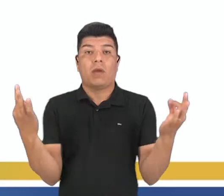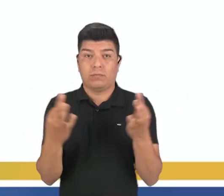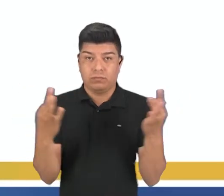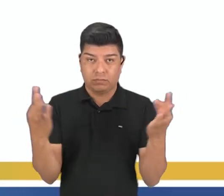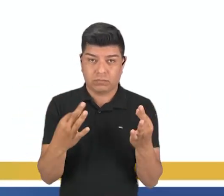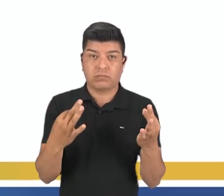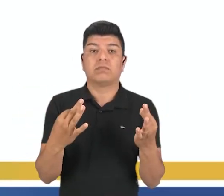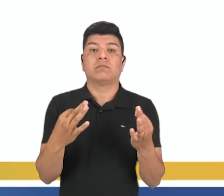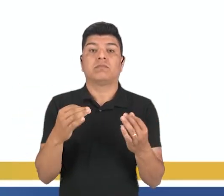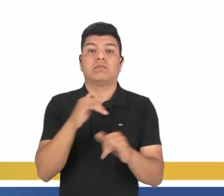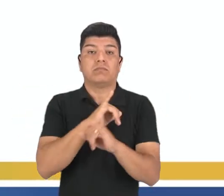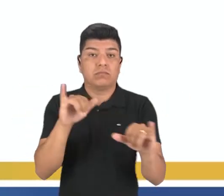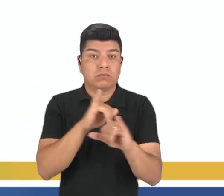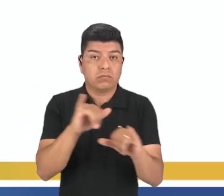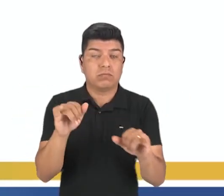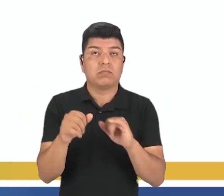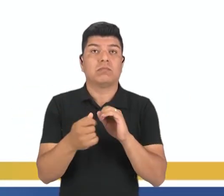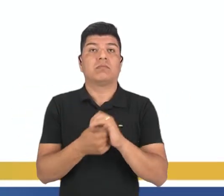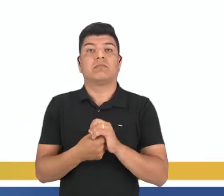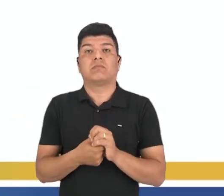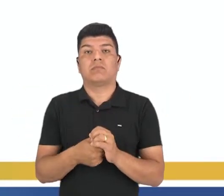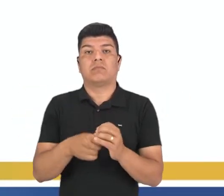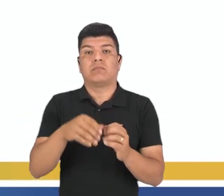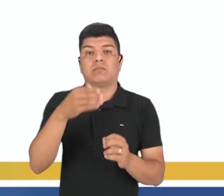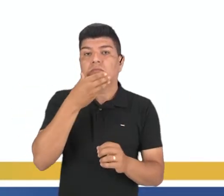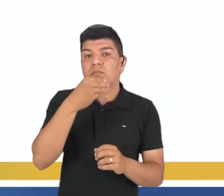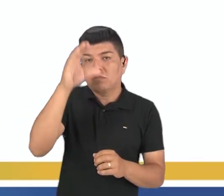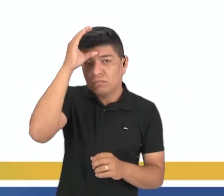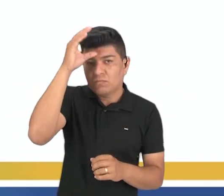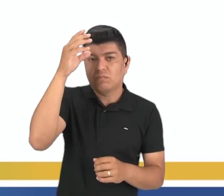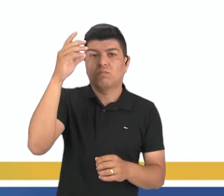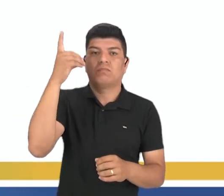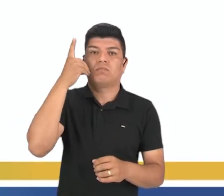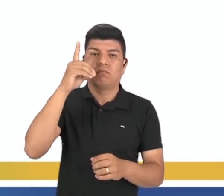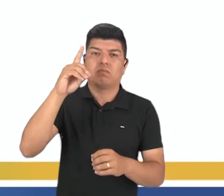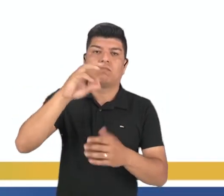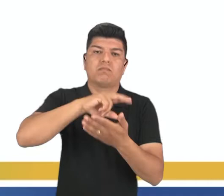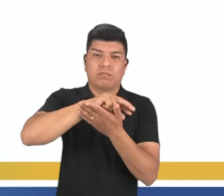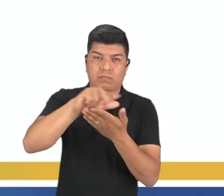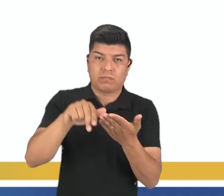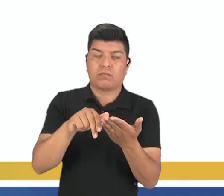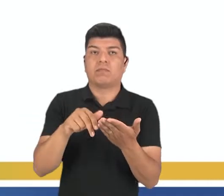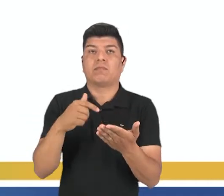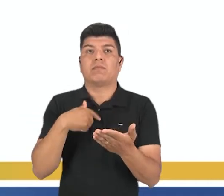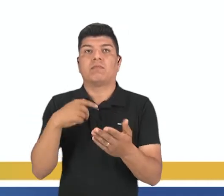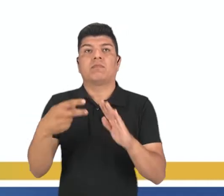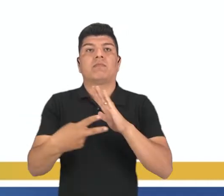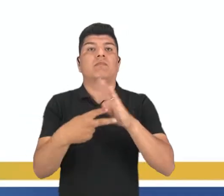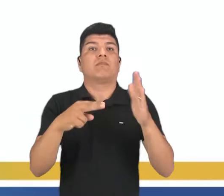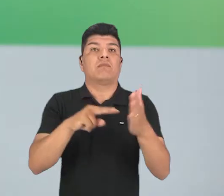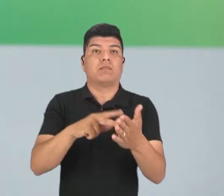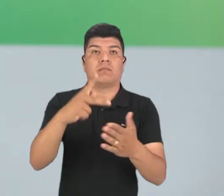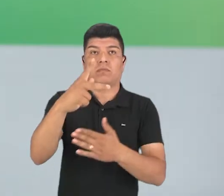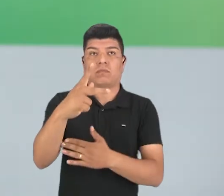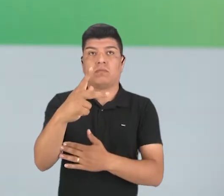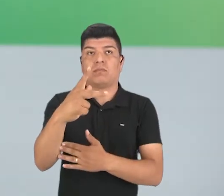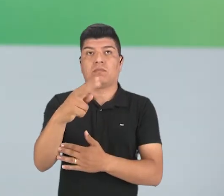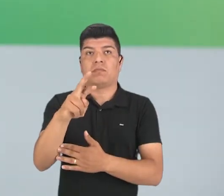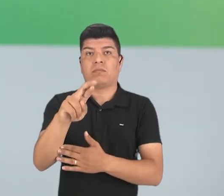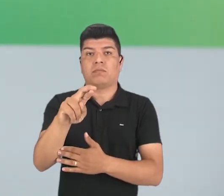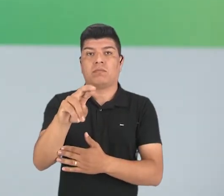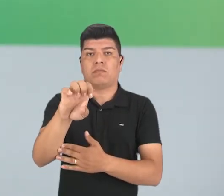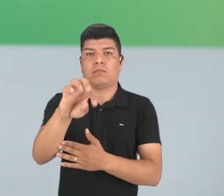ficou dias e dias na produção de sua obra-prima. Só lembrando, o que é pretérito perfeito do indicativo? É